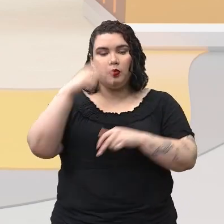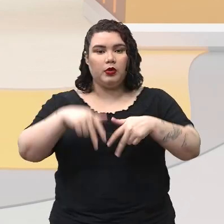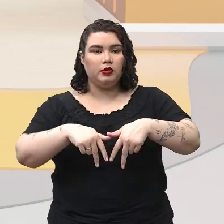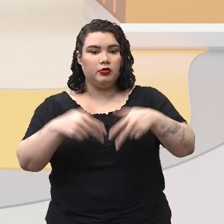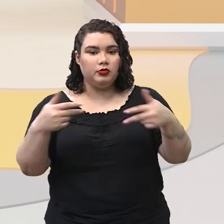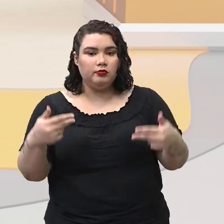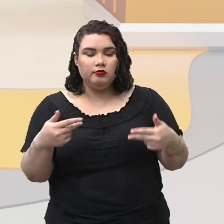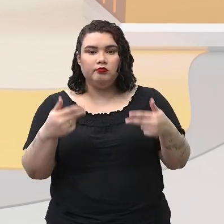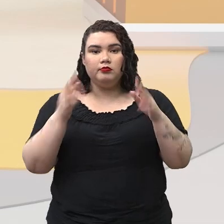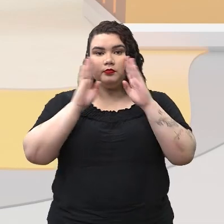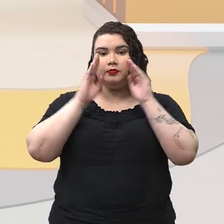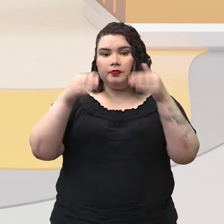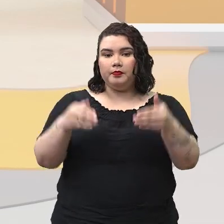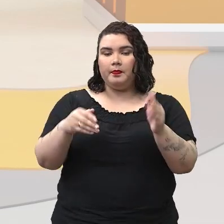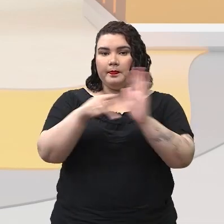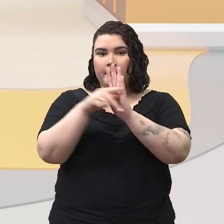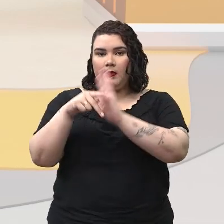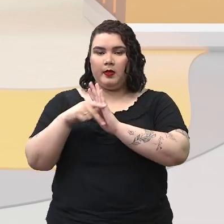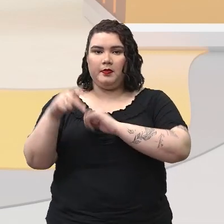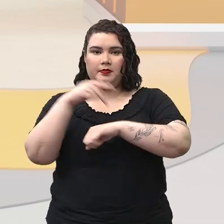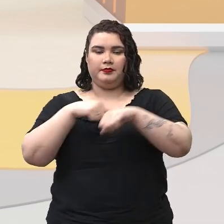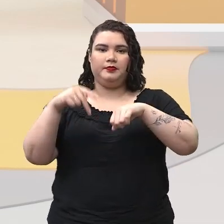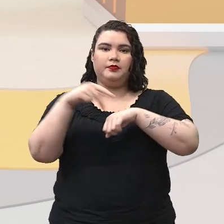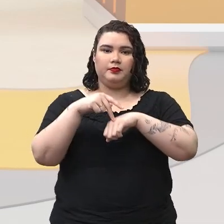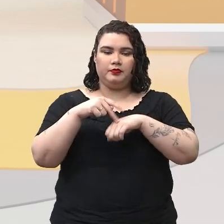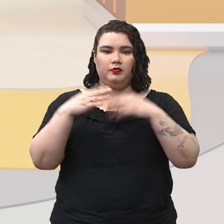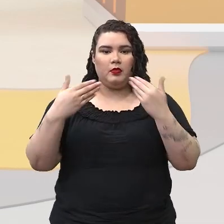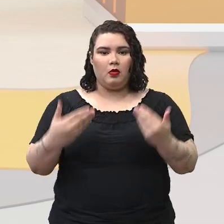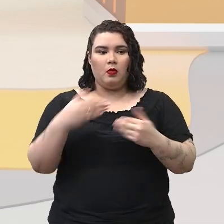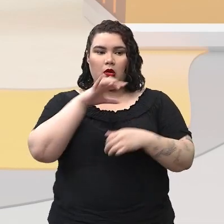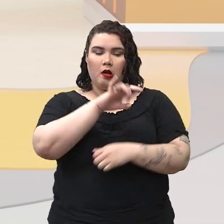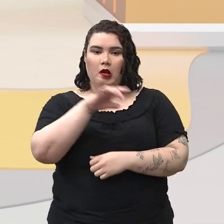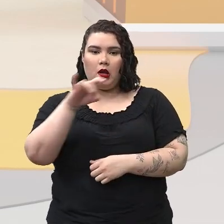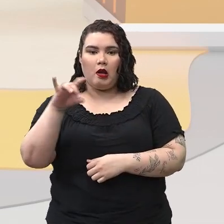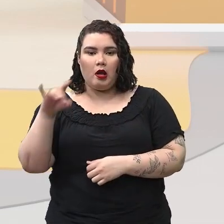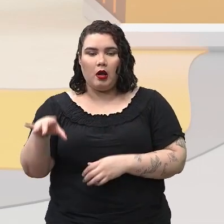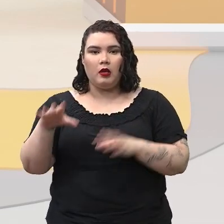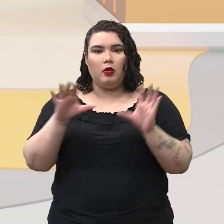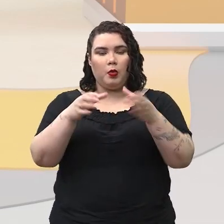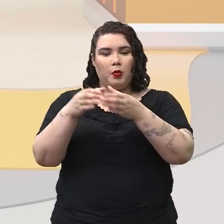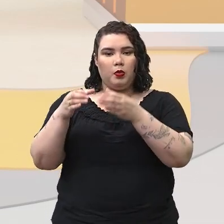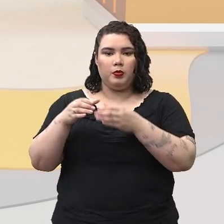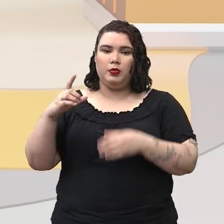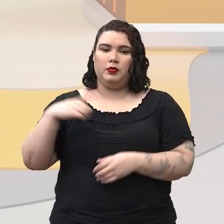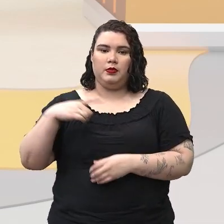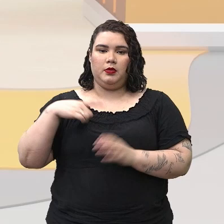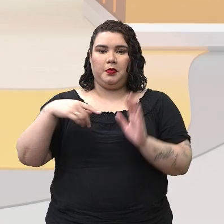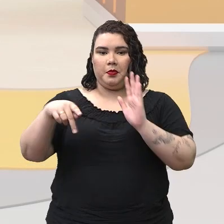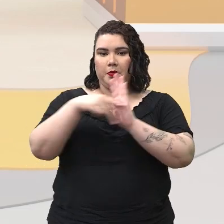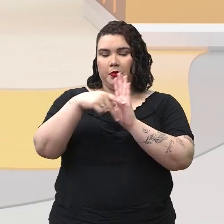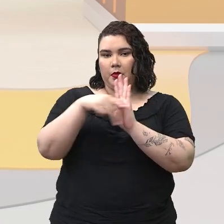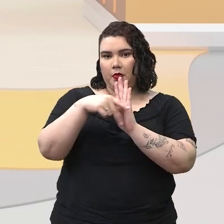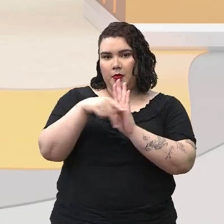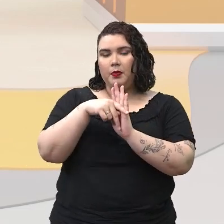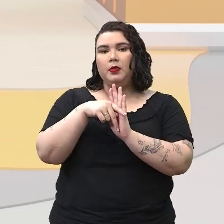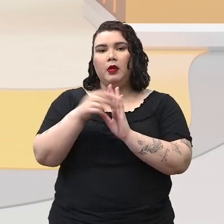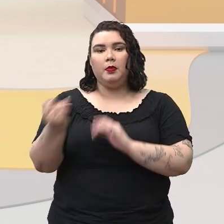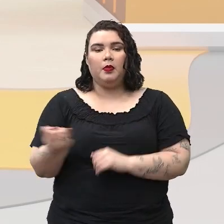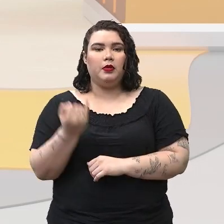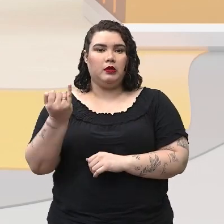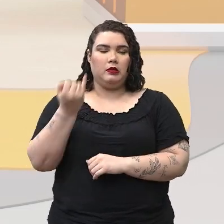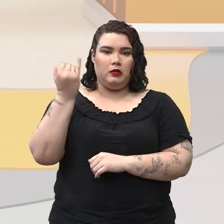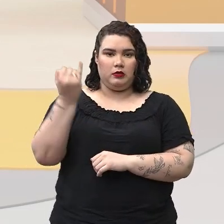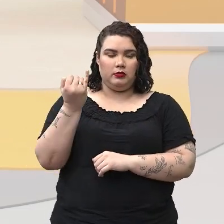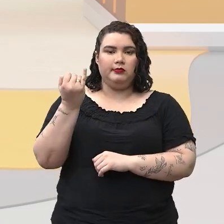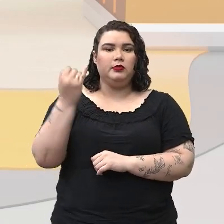etnia, específicas de cada país, né? Então cada organização ali tem a sua relevância, né,